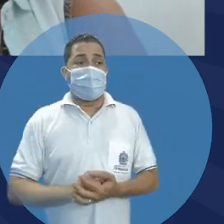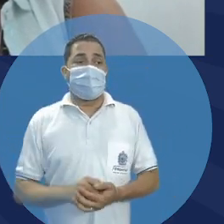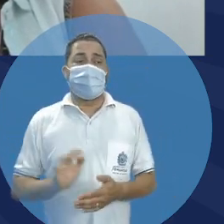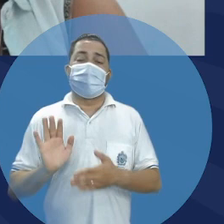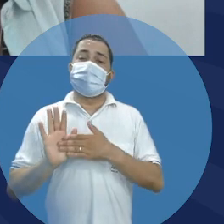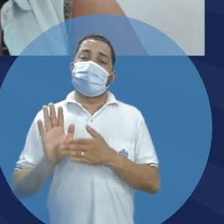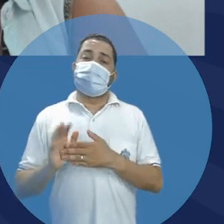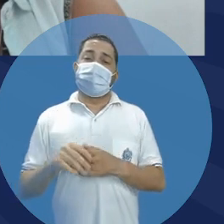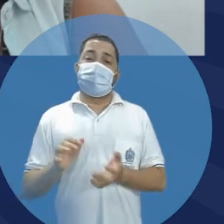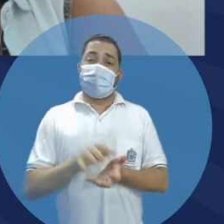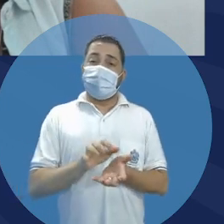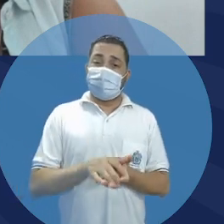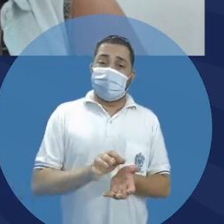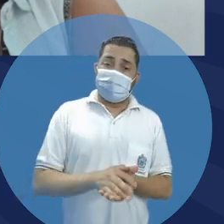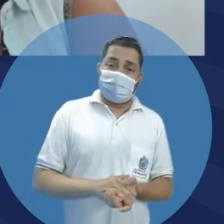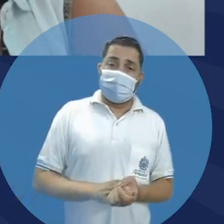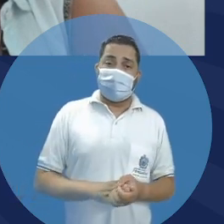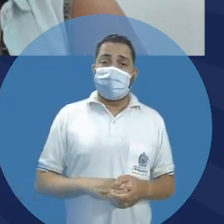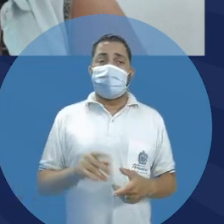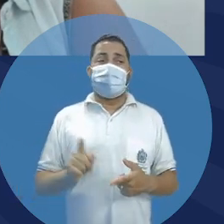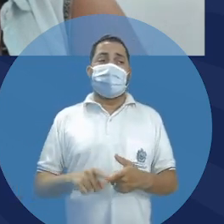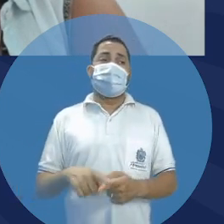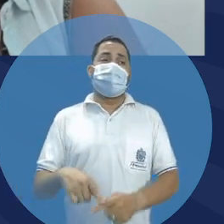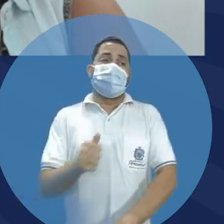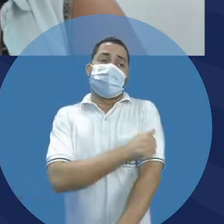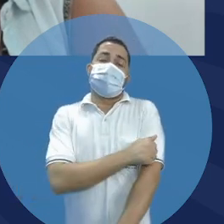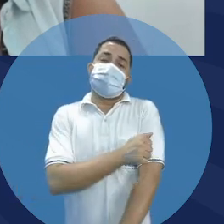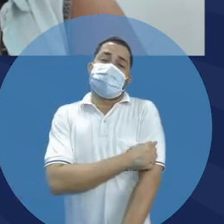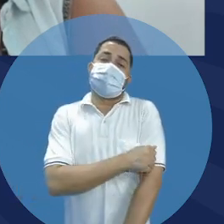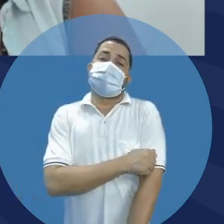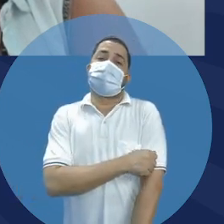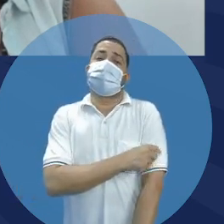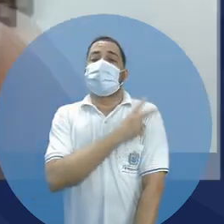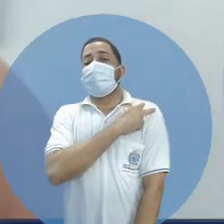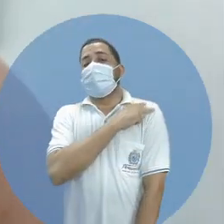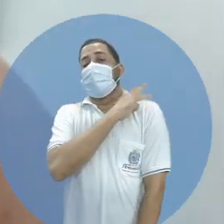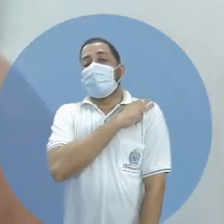e alunos dos 2º e 3º anos da escola.